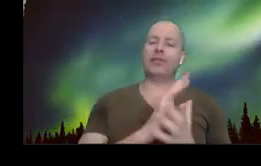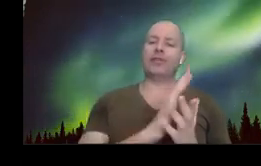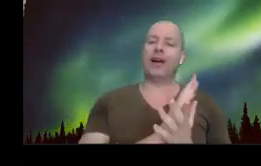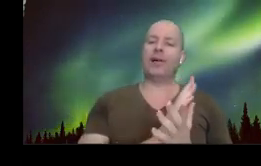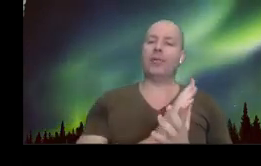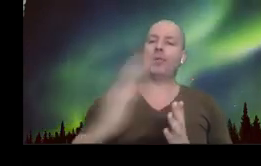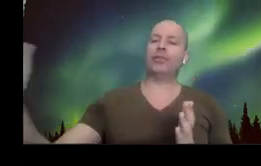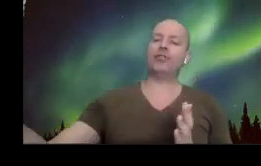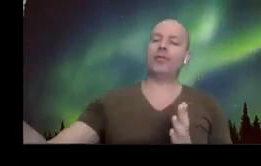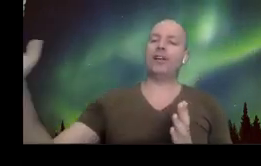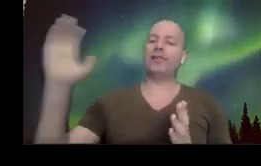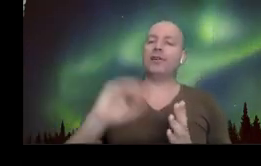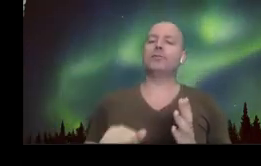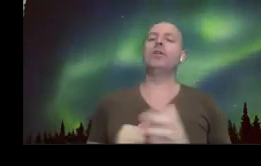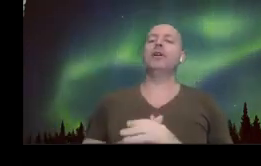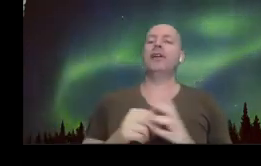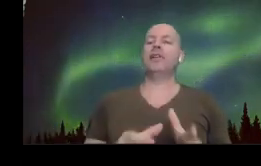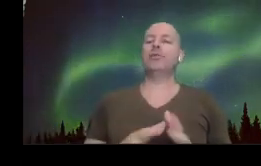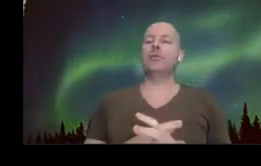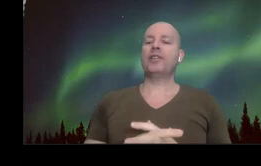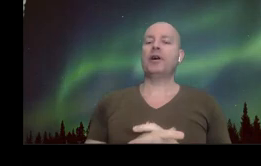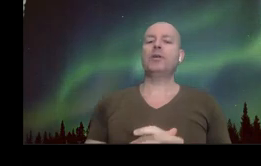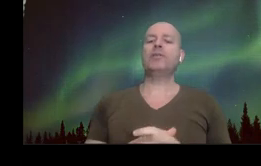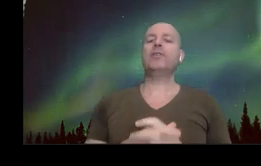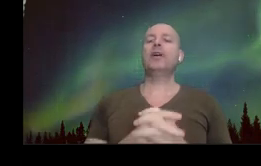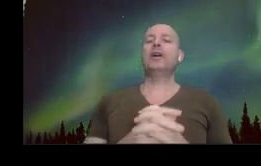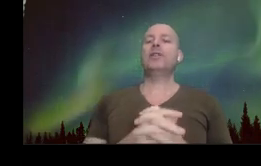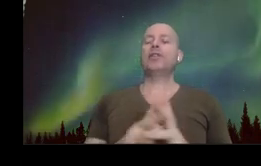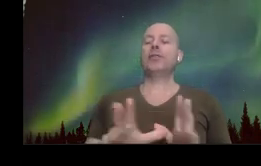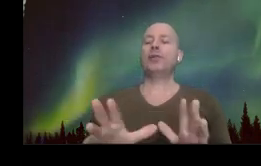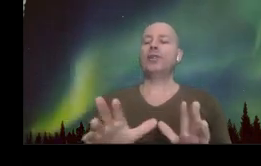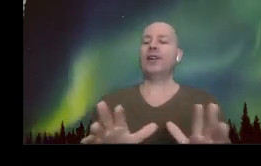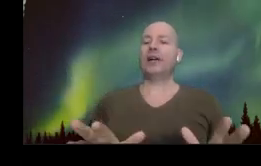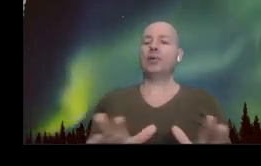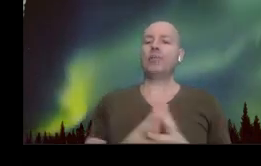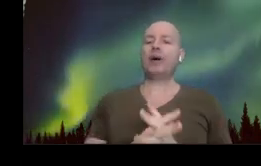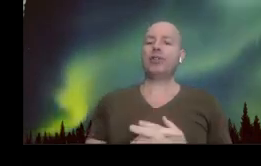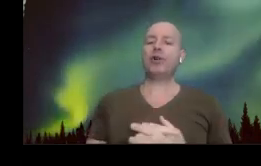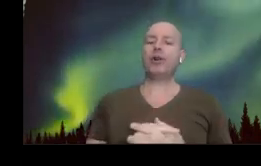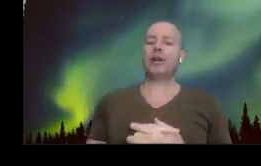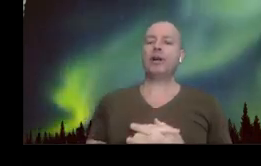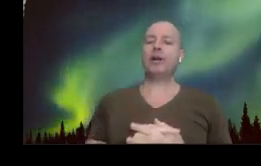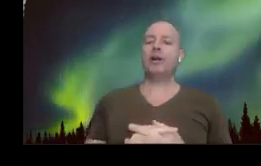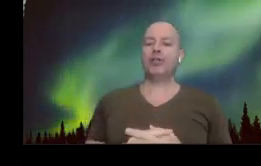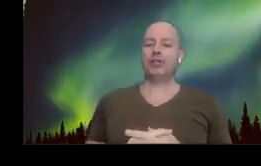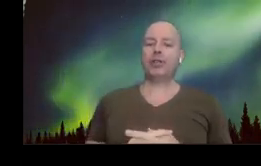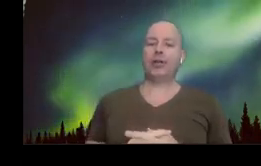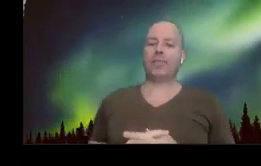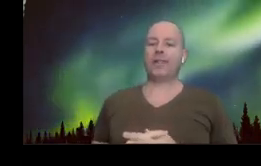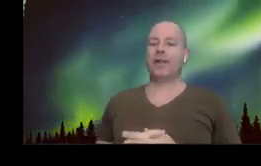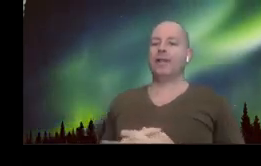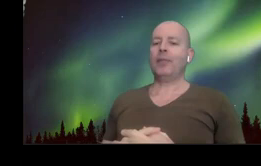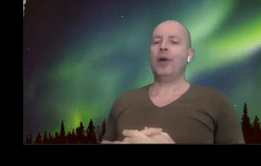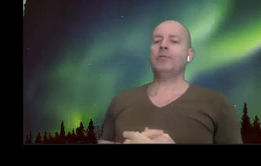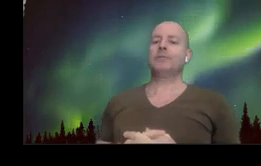para vocês o processo de avaliação dessas últimas aulas e vocês vão poder encerrar toda a parte teórica que a gente